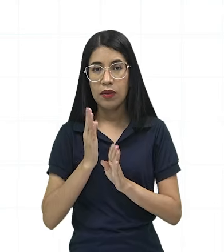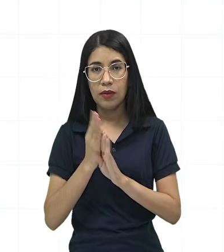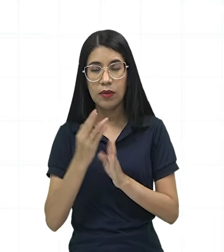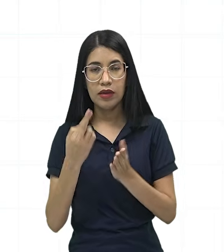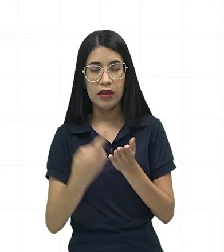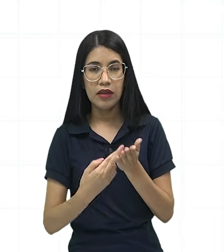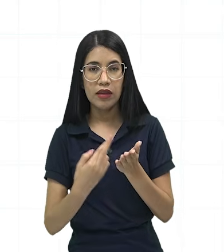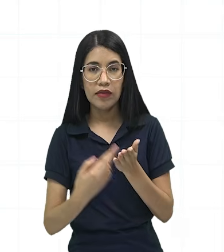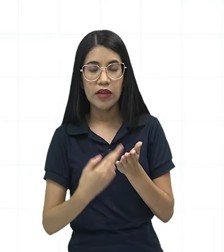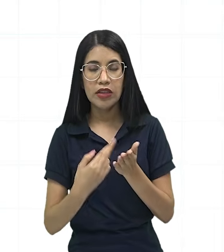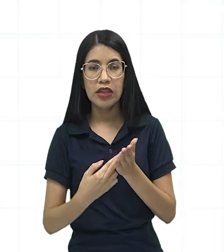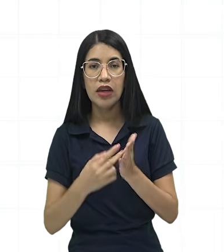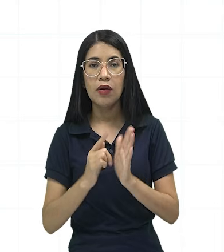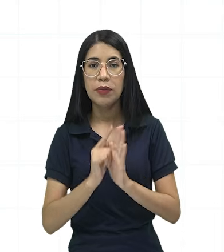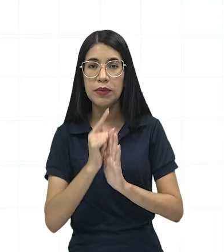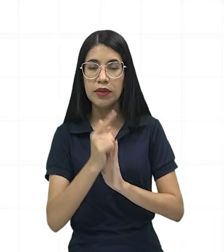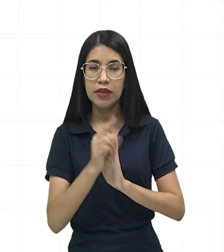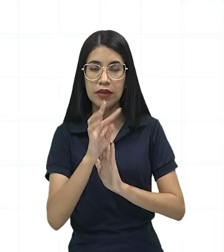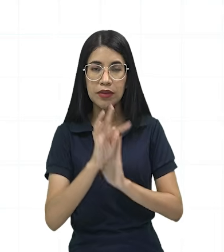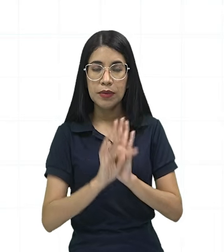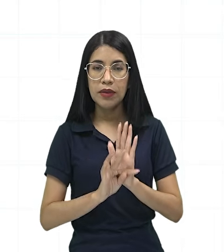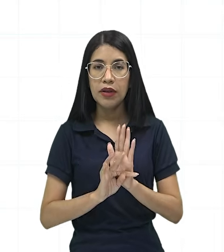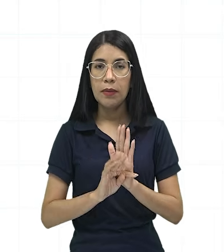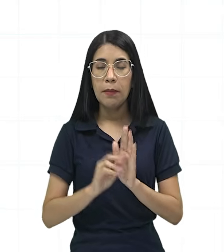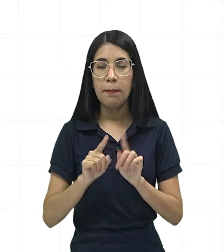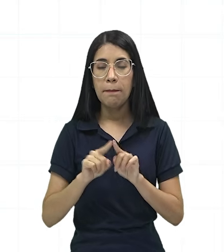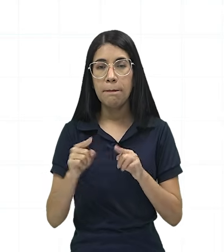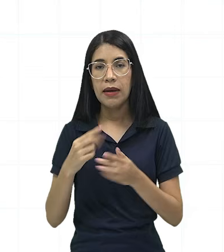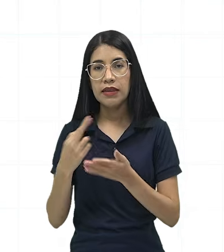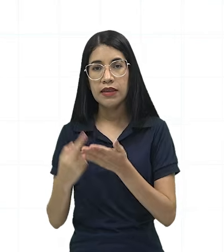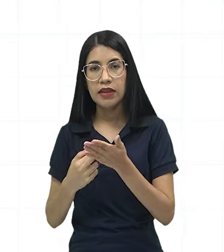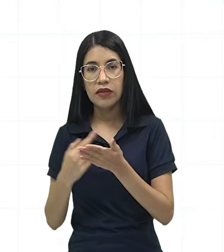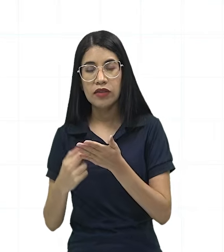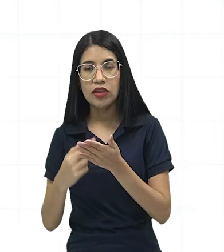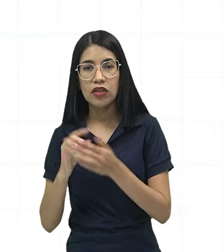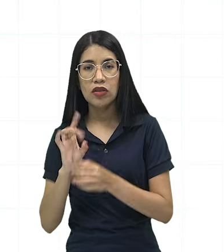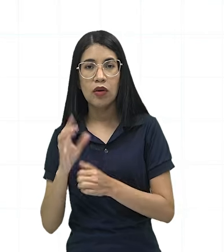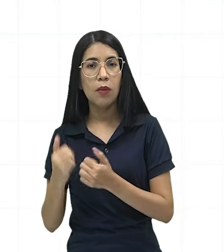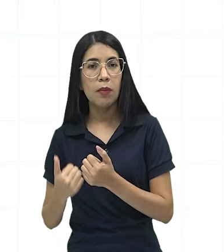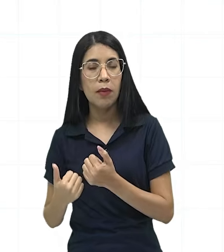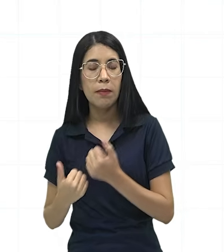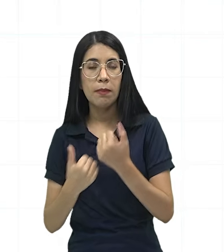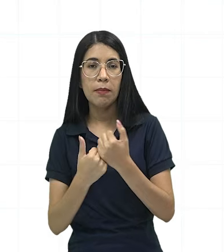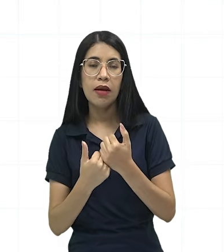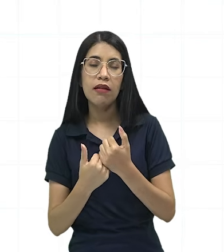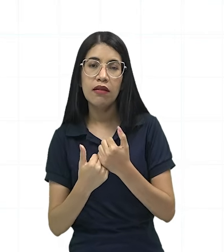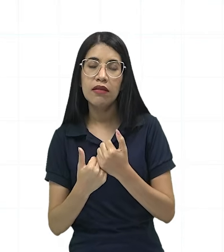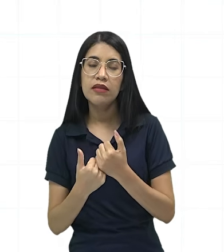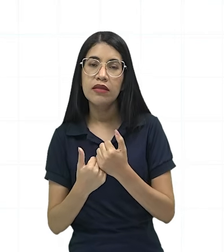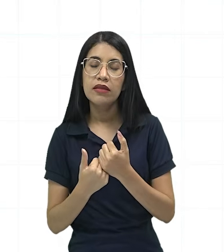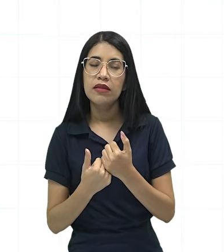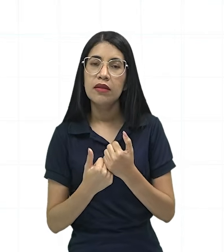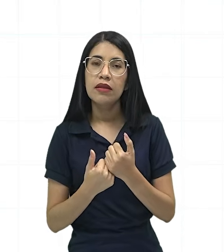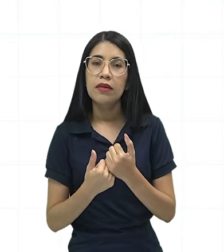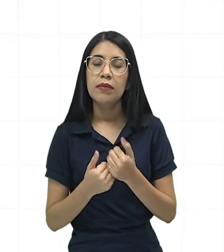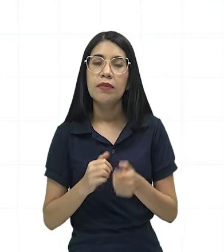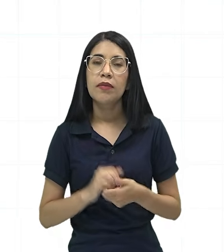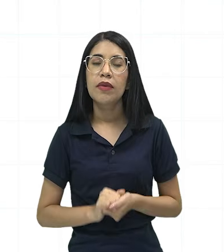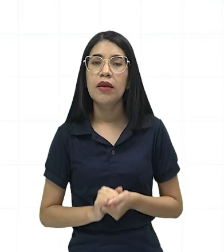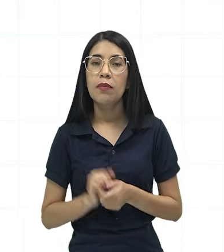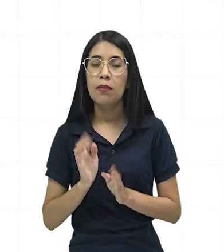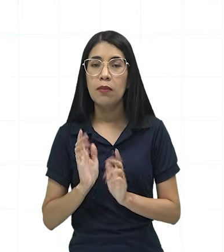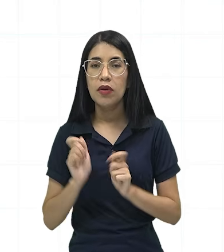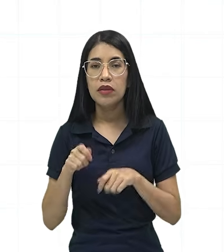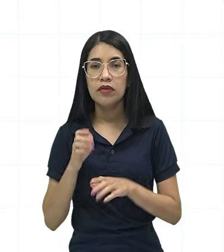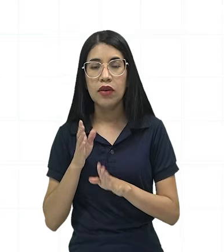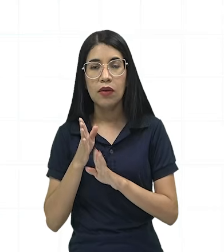revista que é o gênero. A revista em si, ela é um suporte, onde esses textos